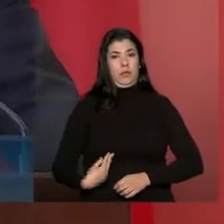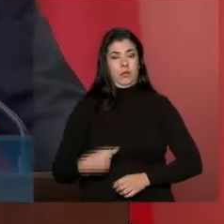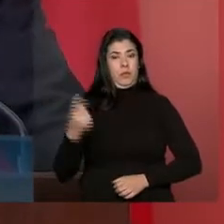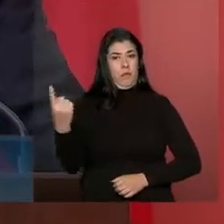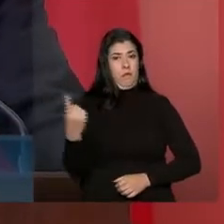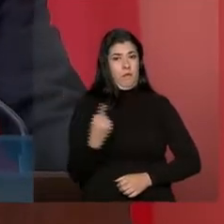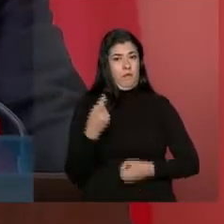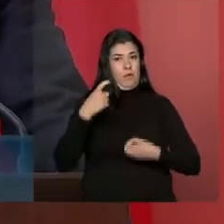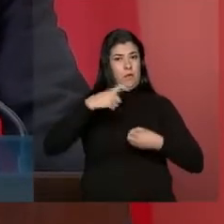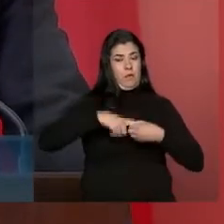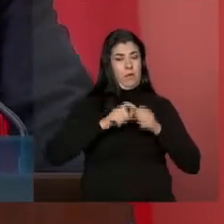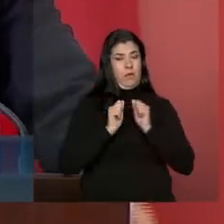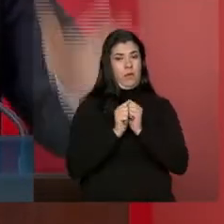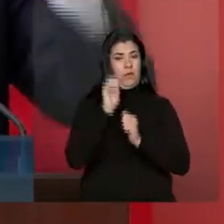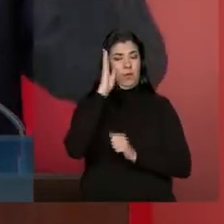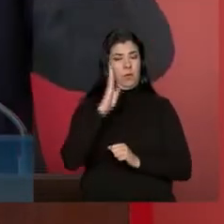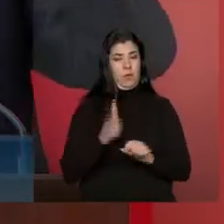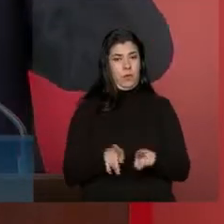cooperações. Nós